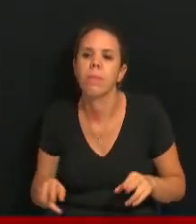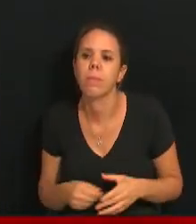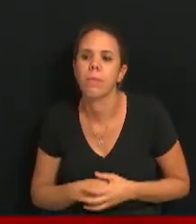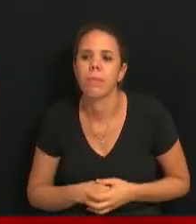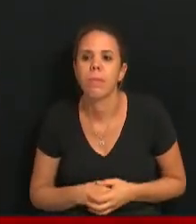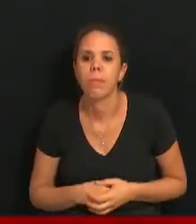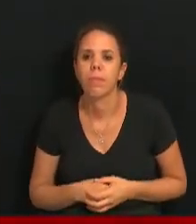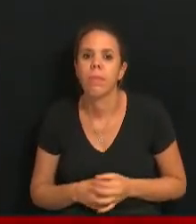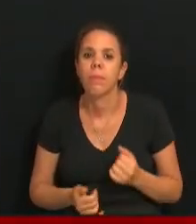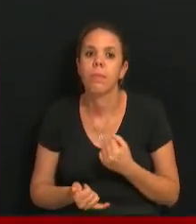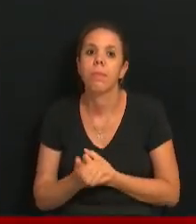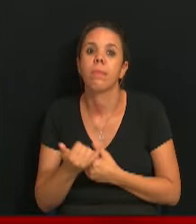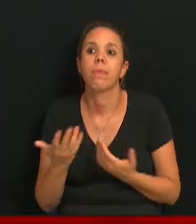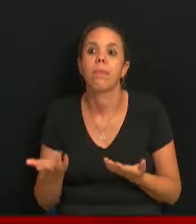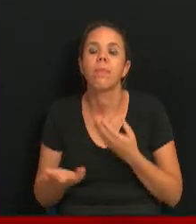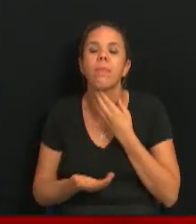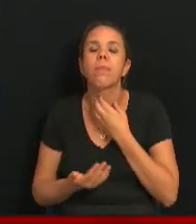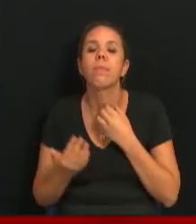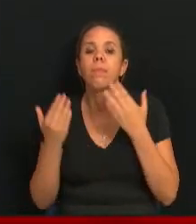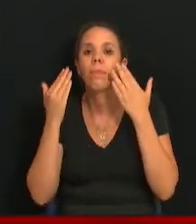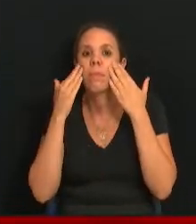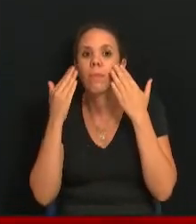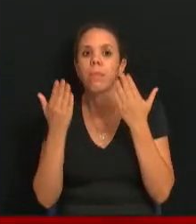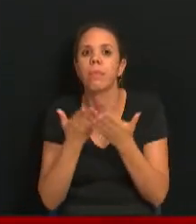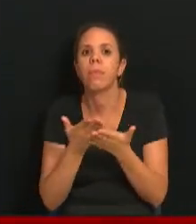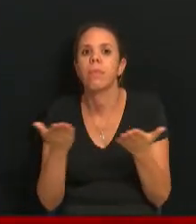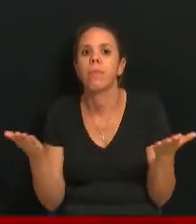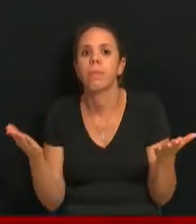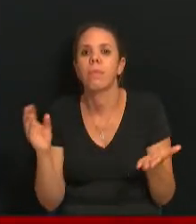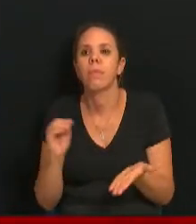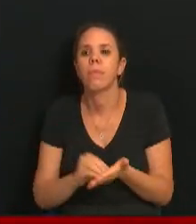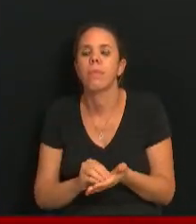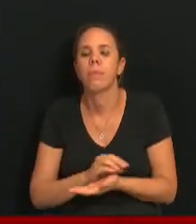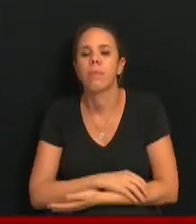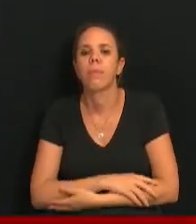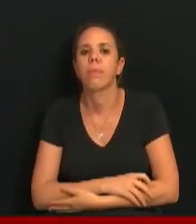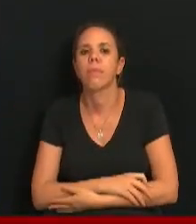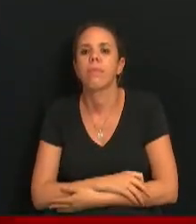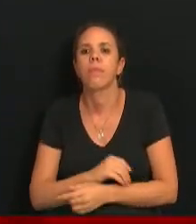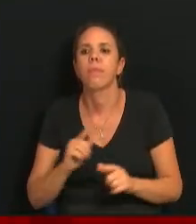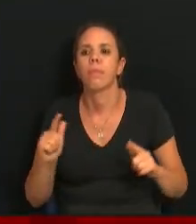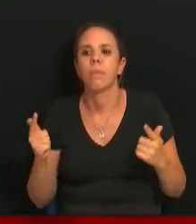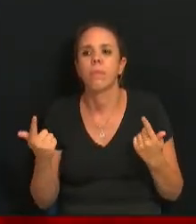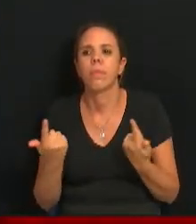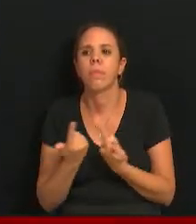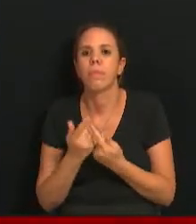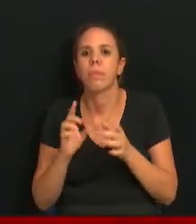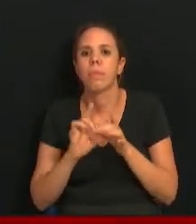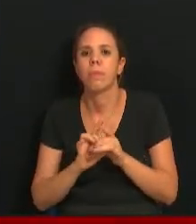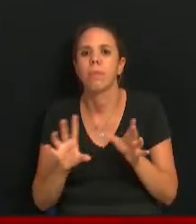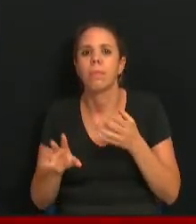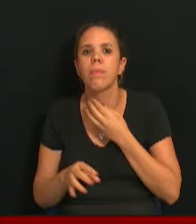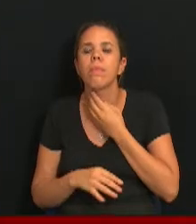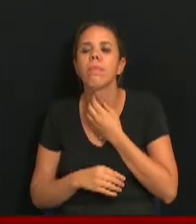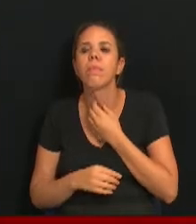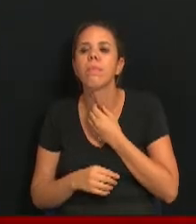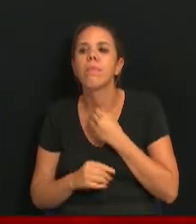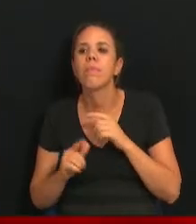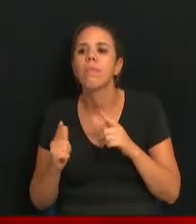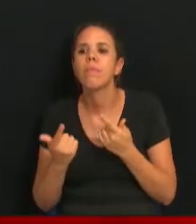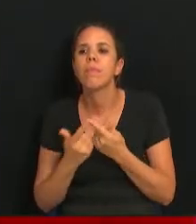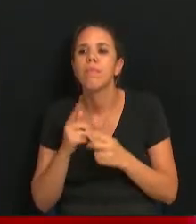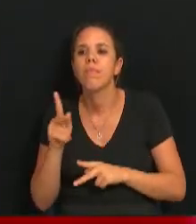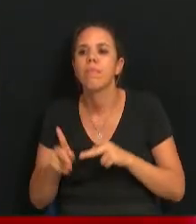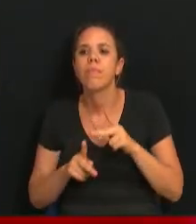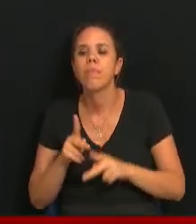bom? Diante de tudo isso, dessa ausência, né, dessa gestão mais democrática, né, da gestão de pessoas,